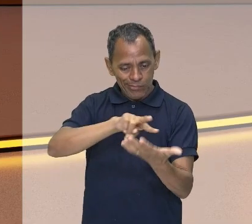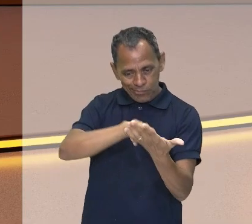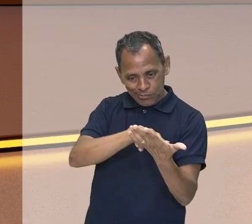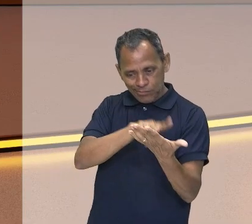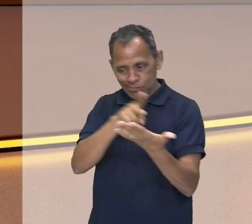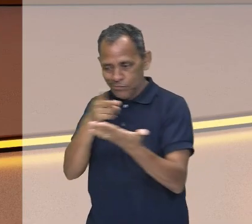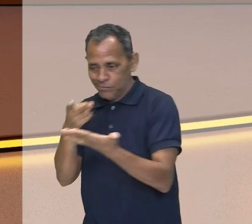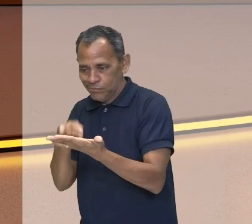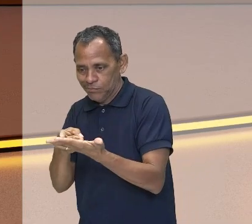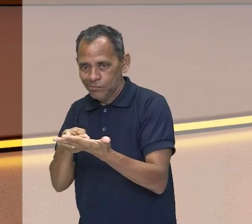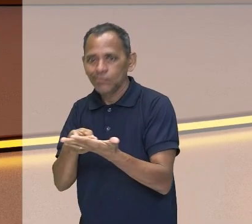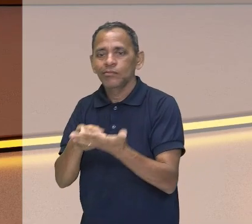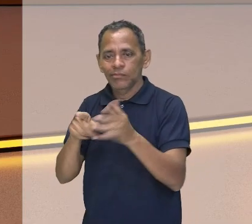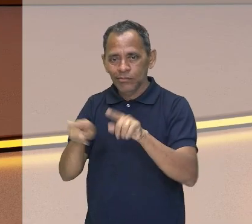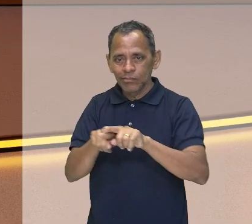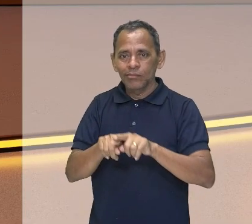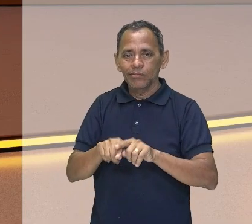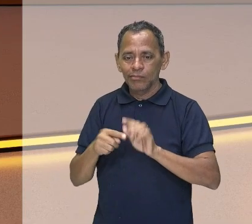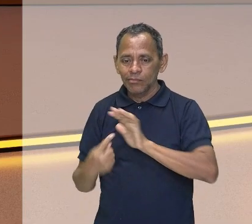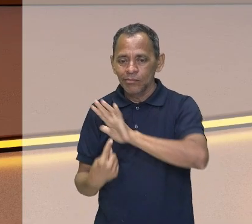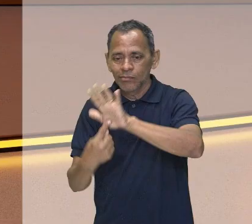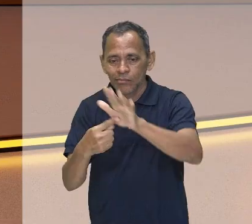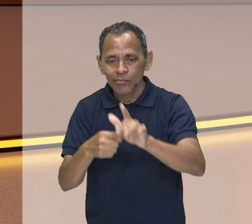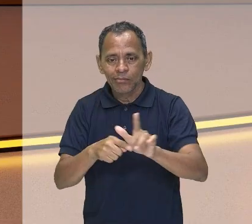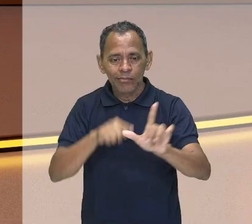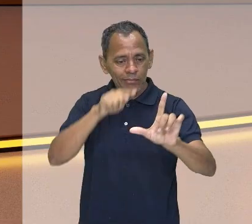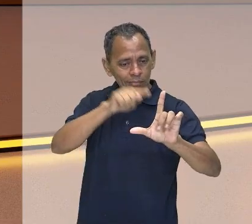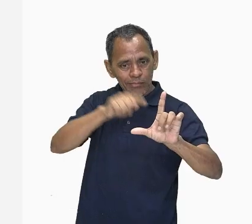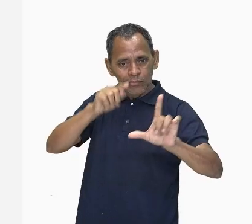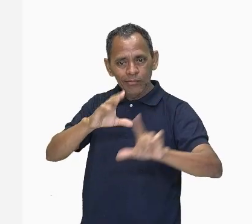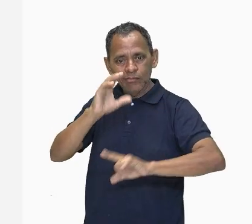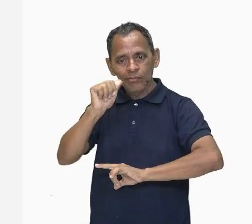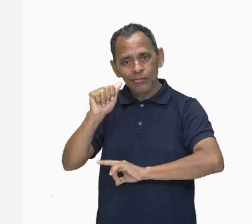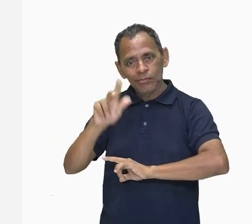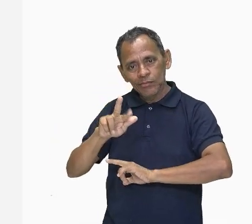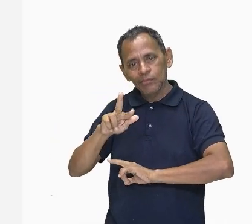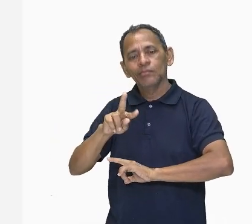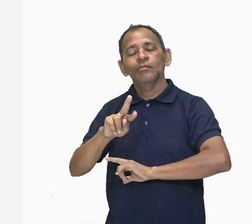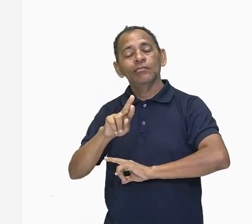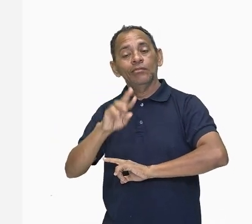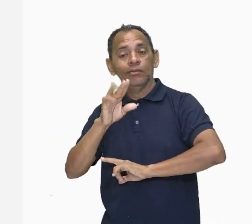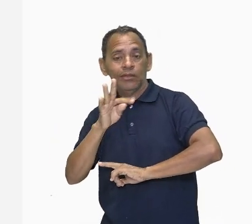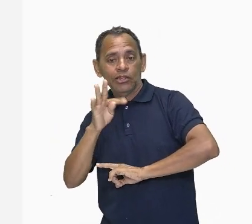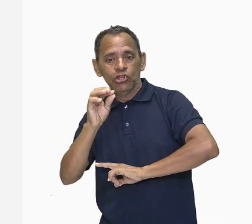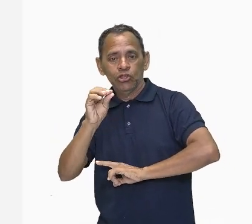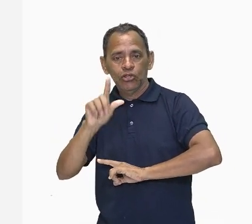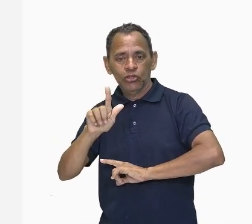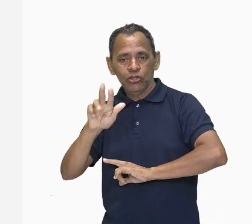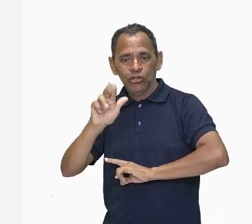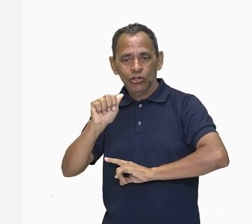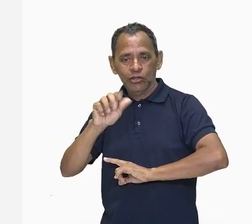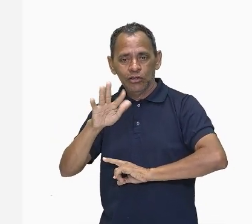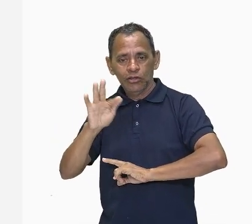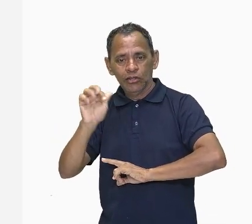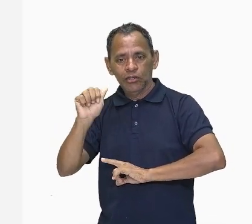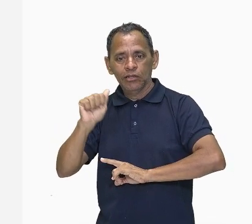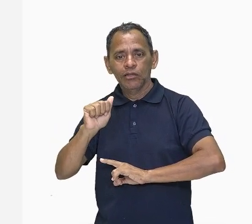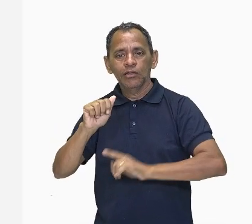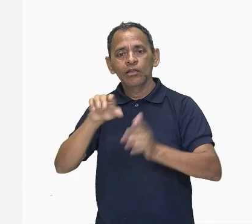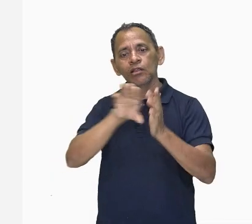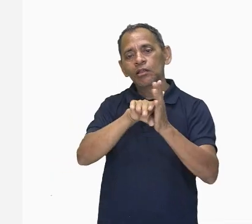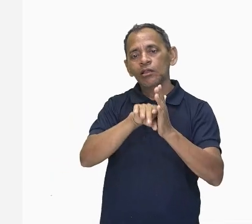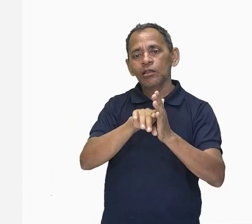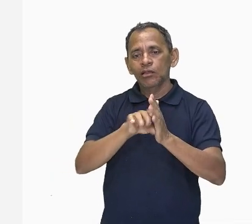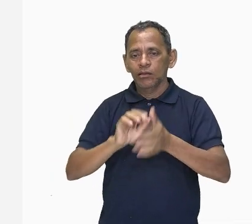são as projeções cartográficas. Acompanhe comigo aqui a definição de projeções cartográficas. Então, a gente considera as